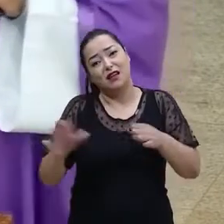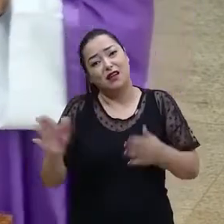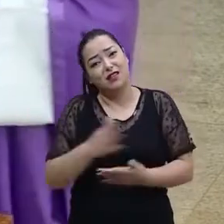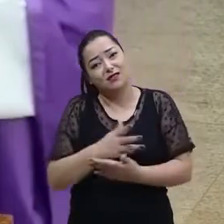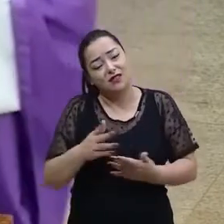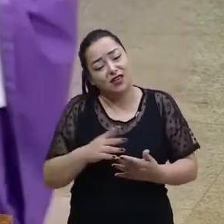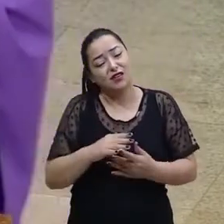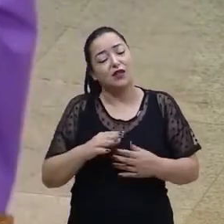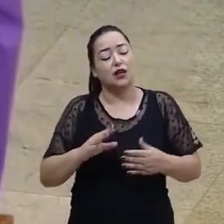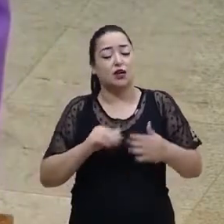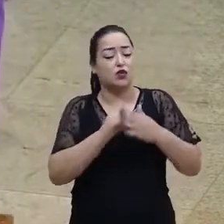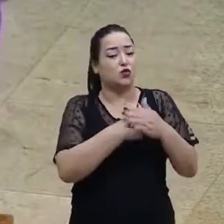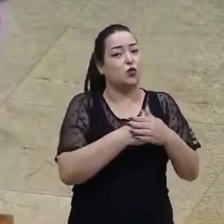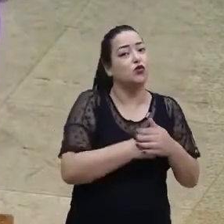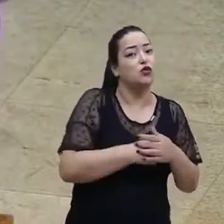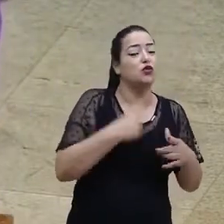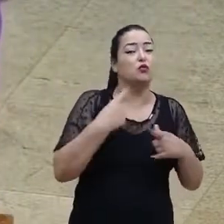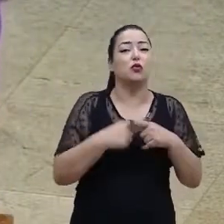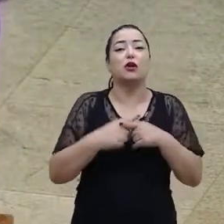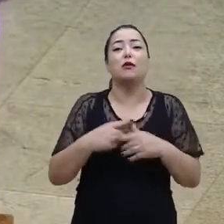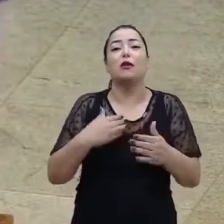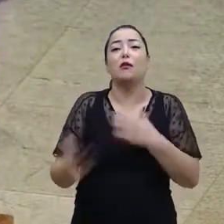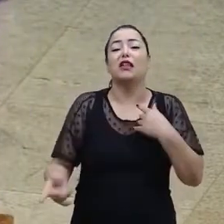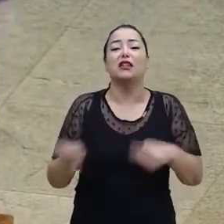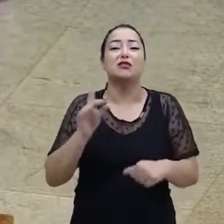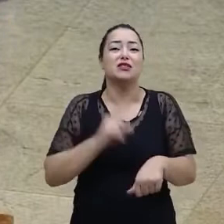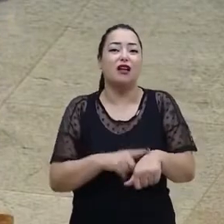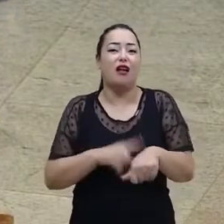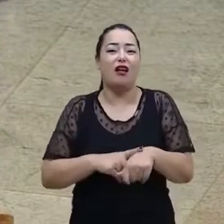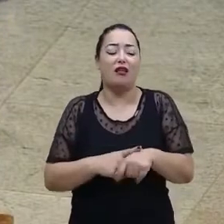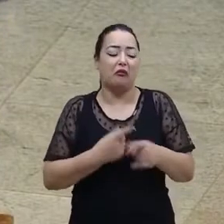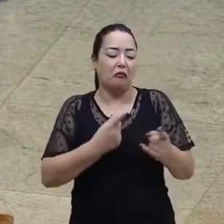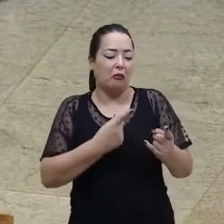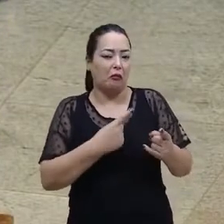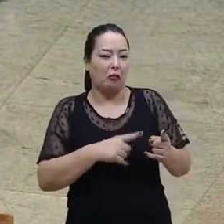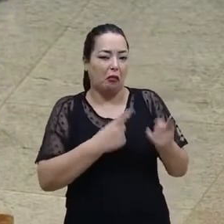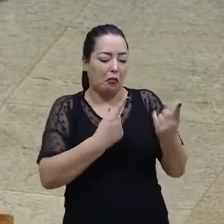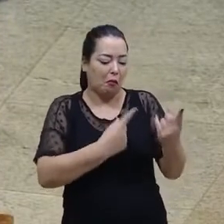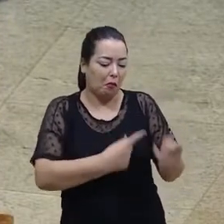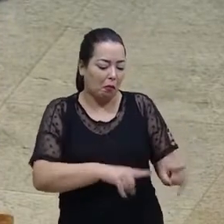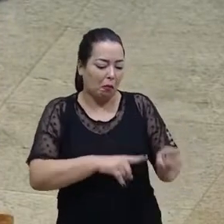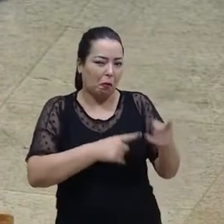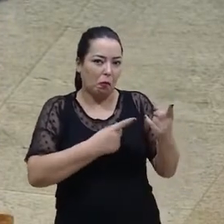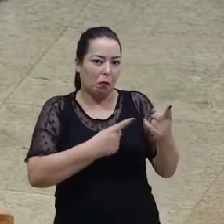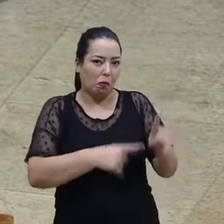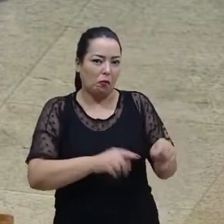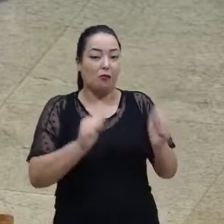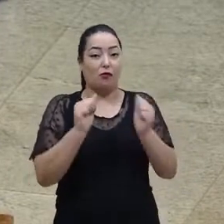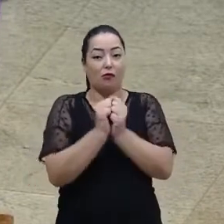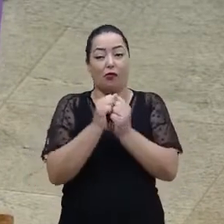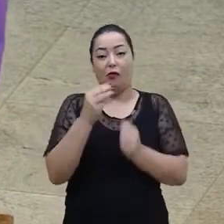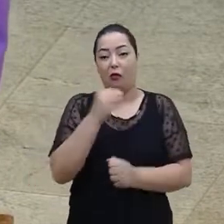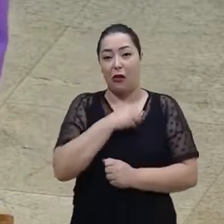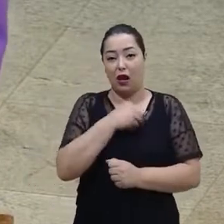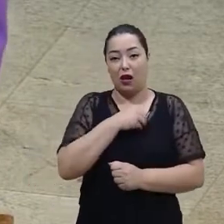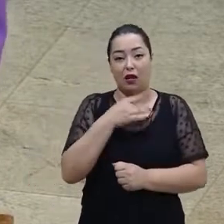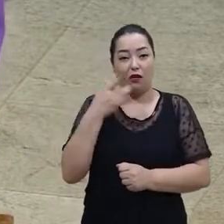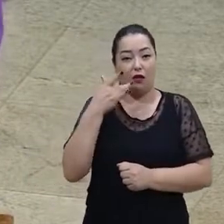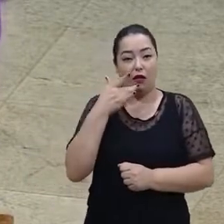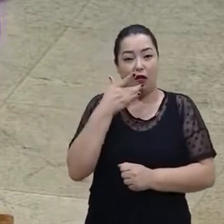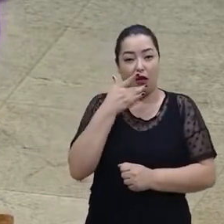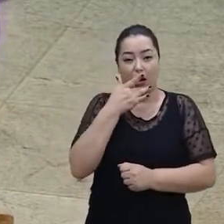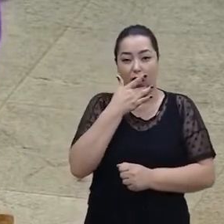nós podemos perder muito tempo com as tentações cedendo às tentações aos prazeres